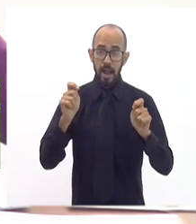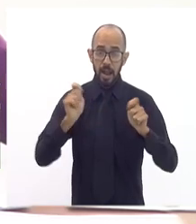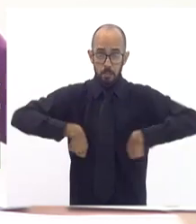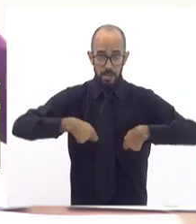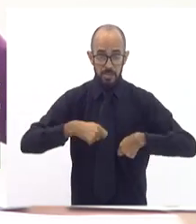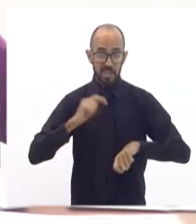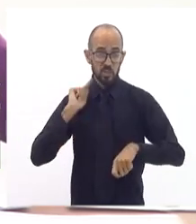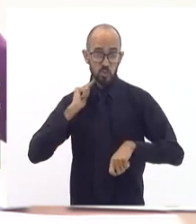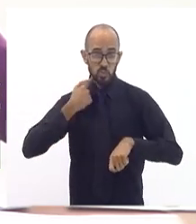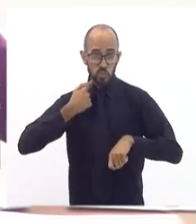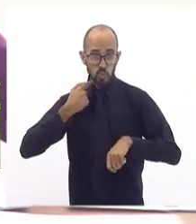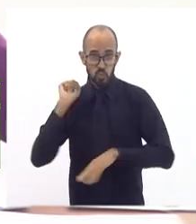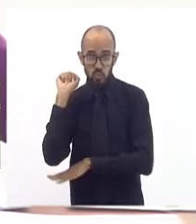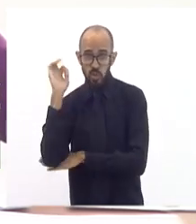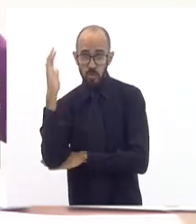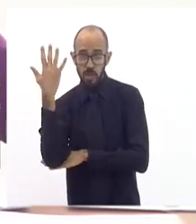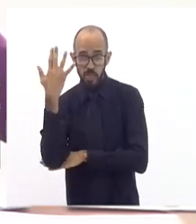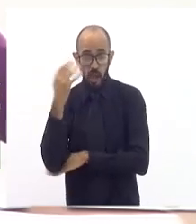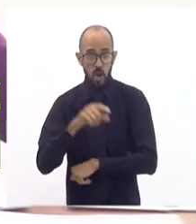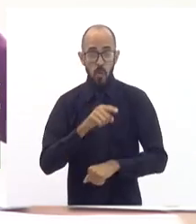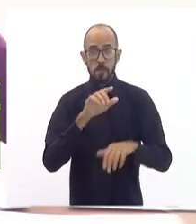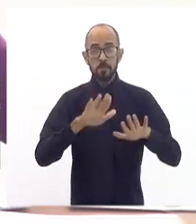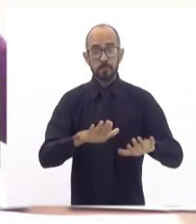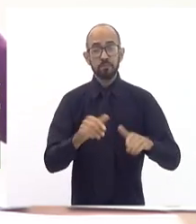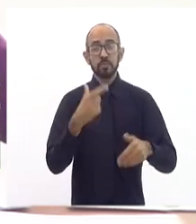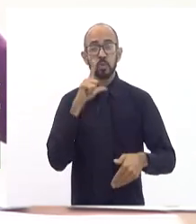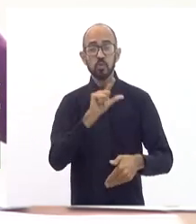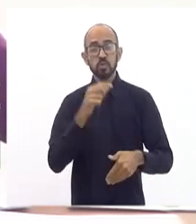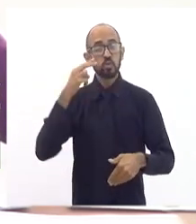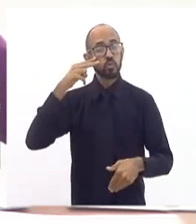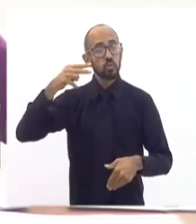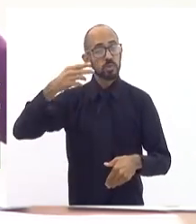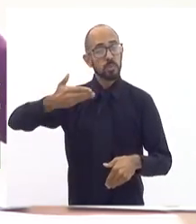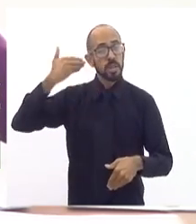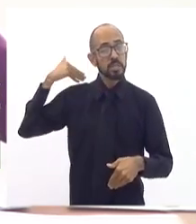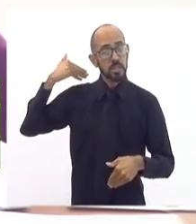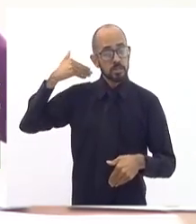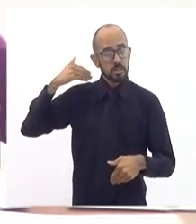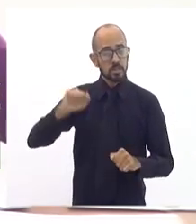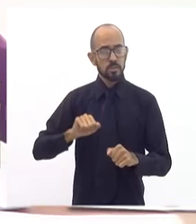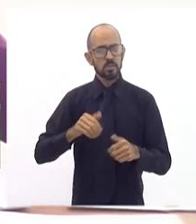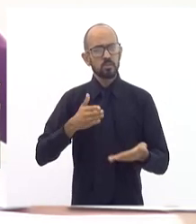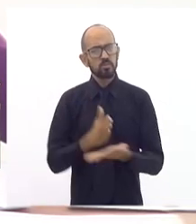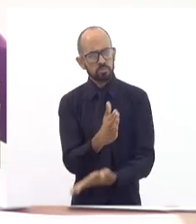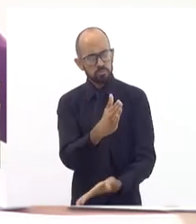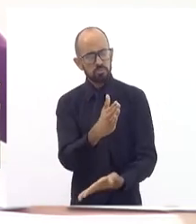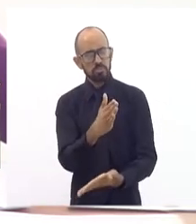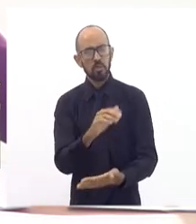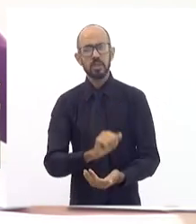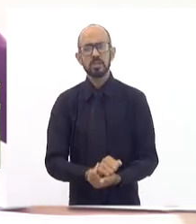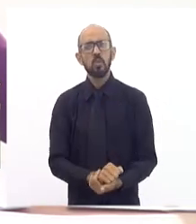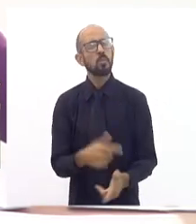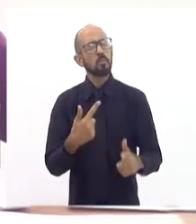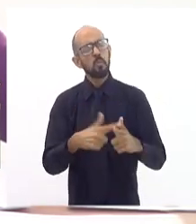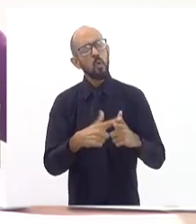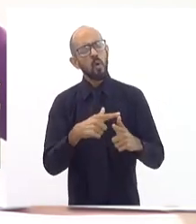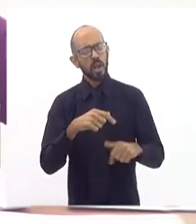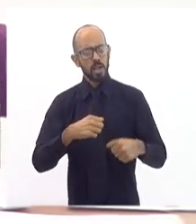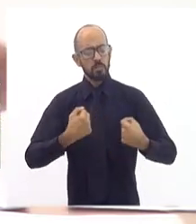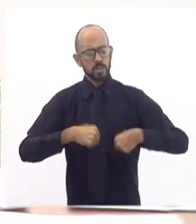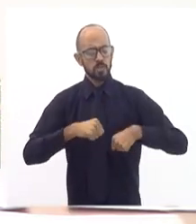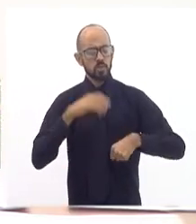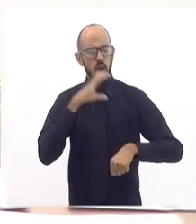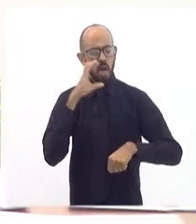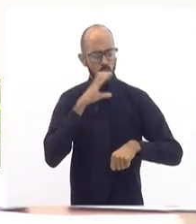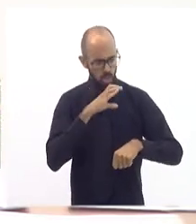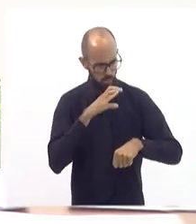poluidor a empresa conseguiu licenciamento apenas duas semanas após Quais foram os motivos de tamanha celebridade nesse